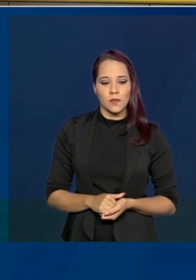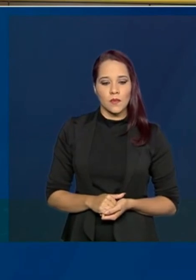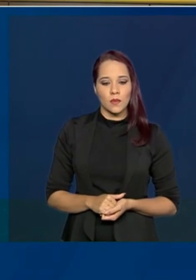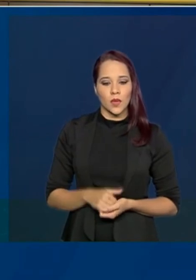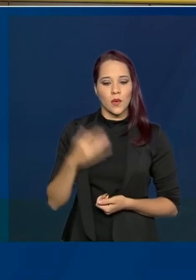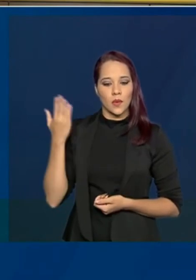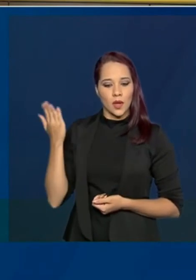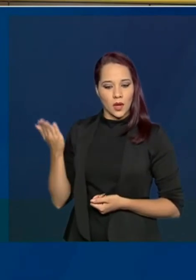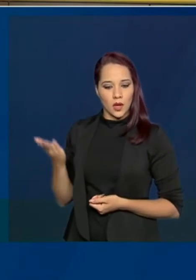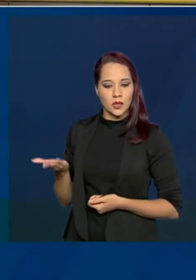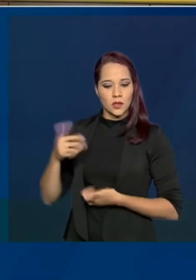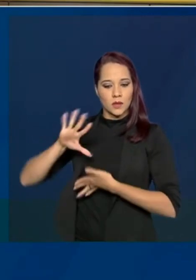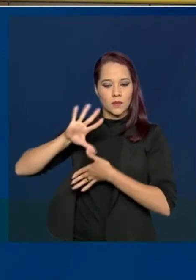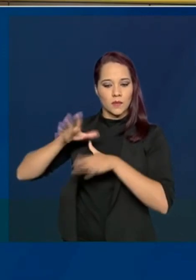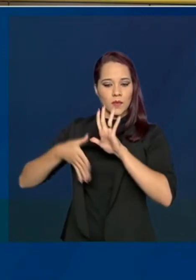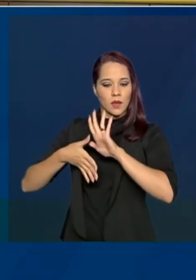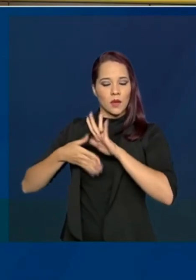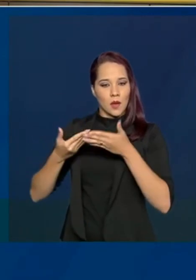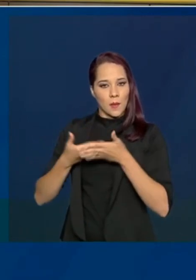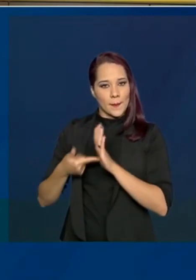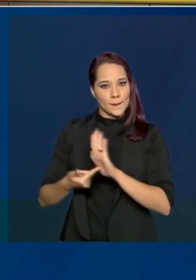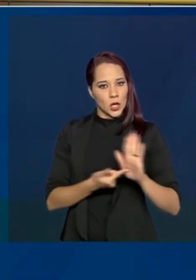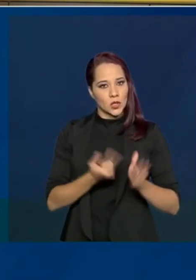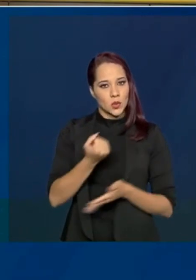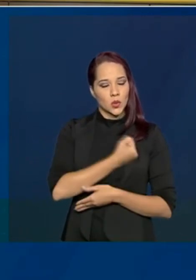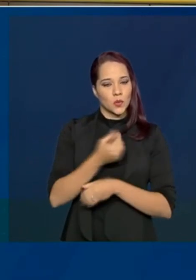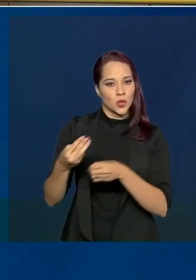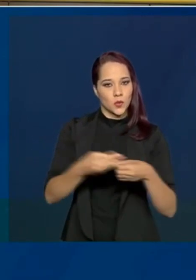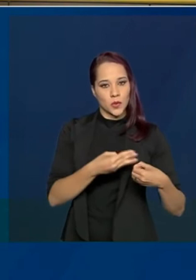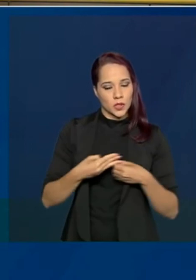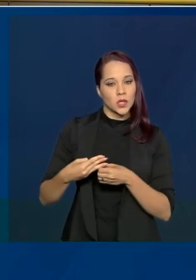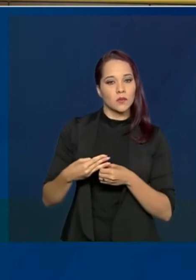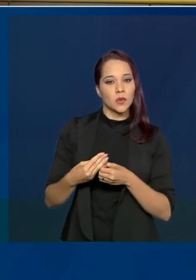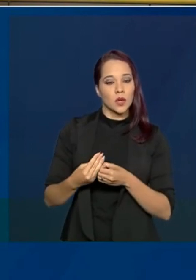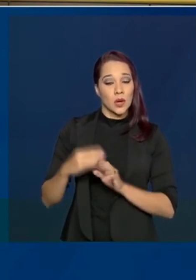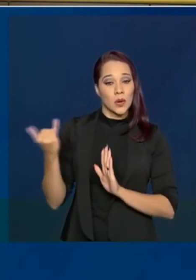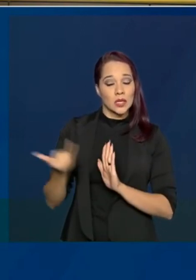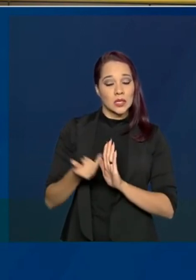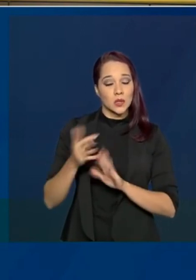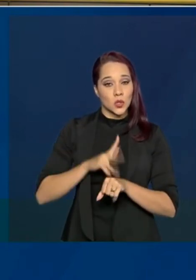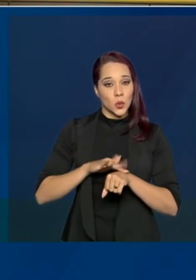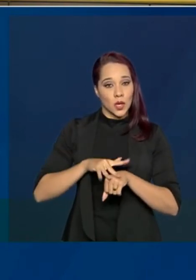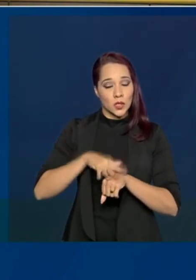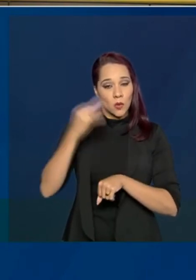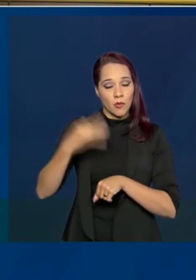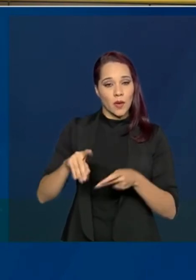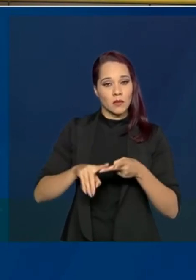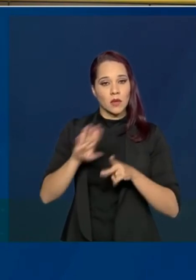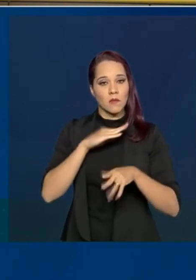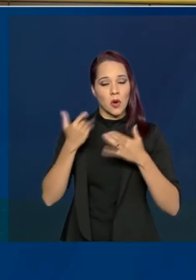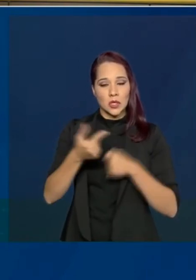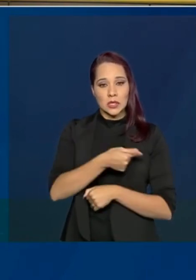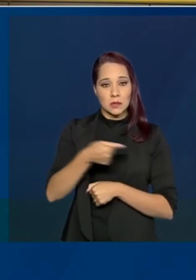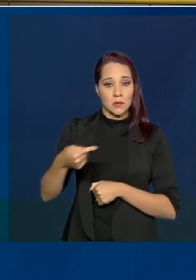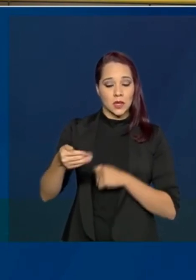Esse dado mostra o número de municípios com registros de casos de óbitos por Covid-19 na semana epidemiológica